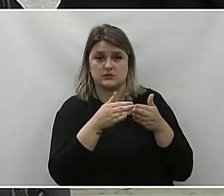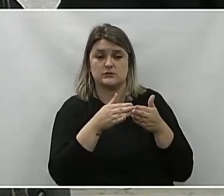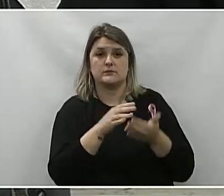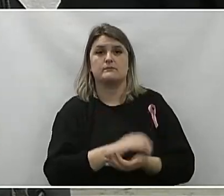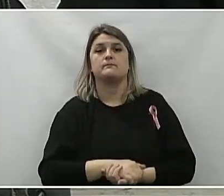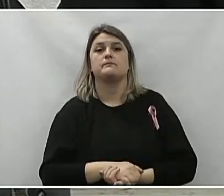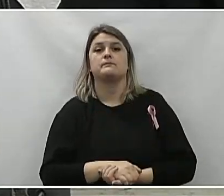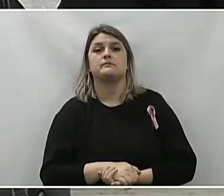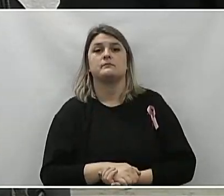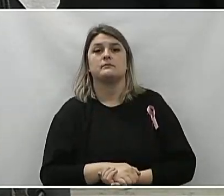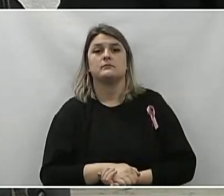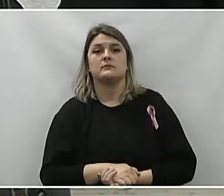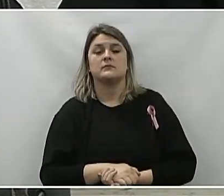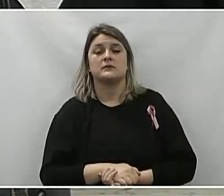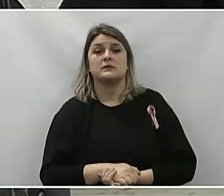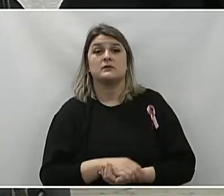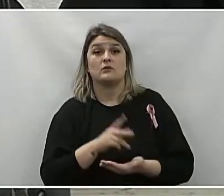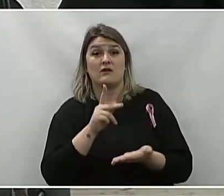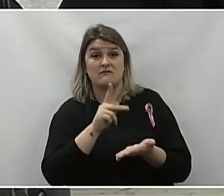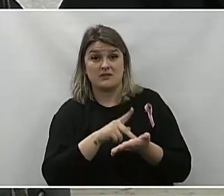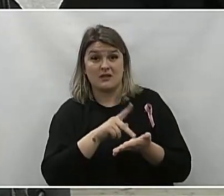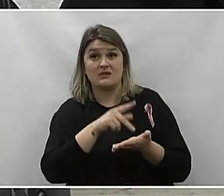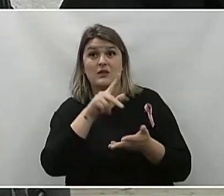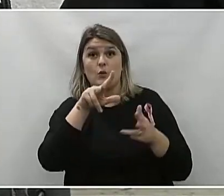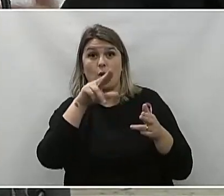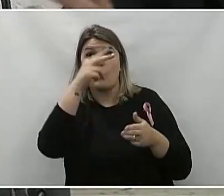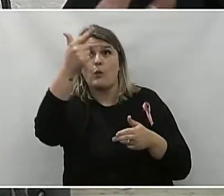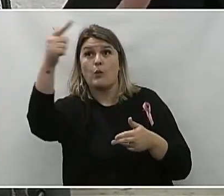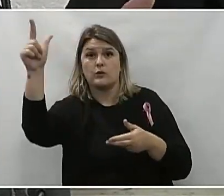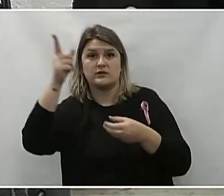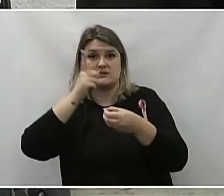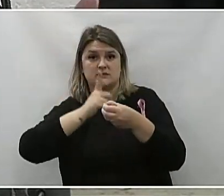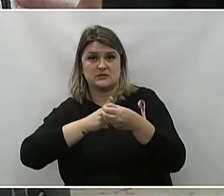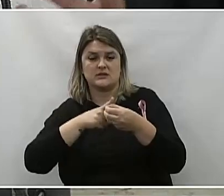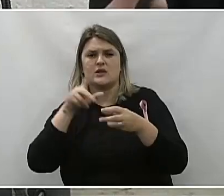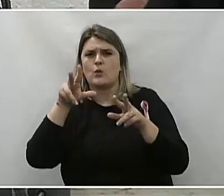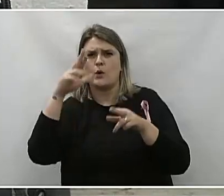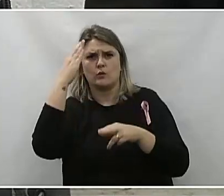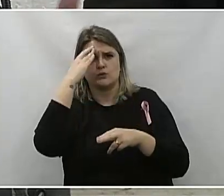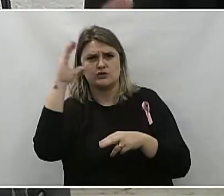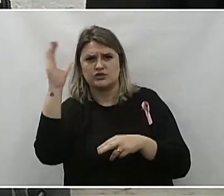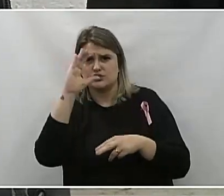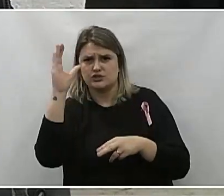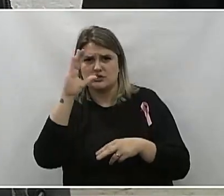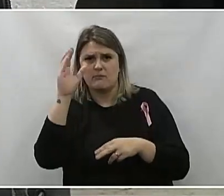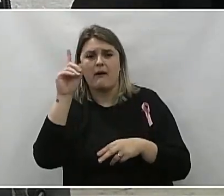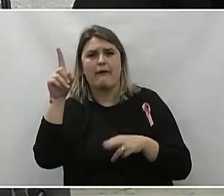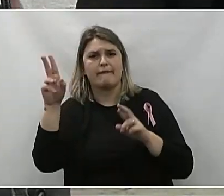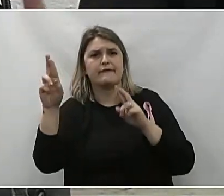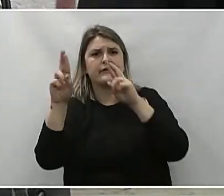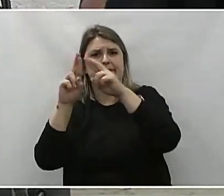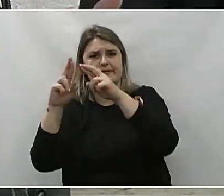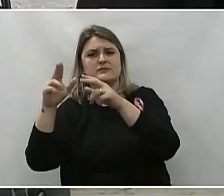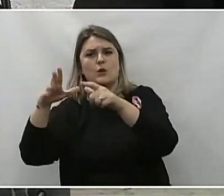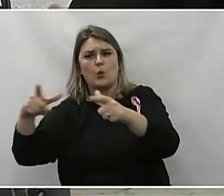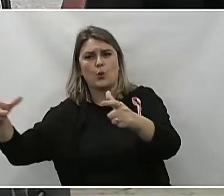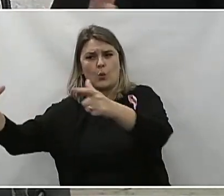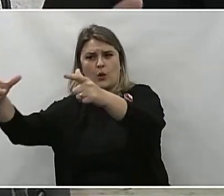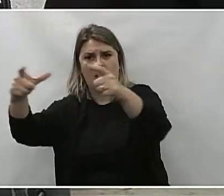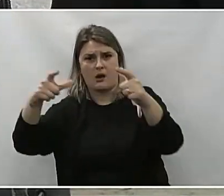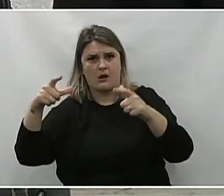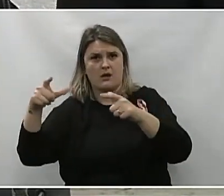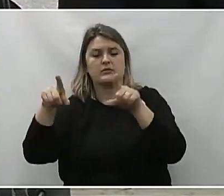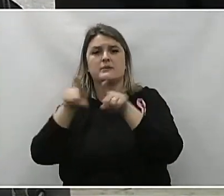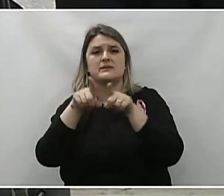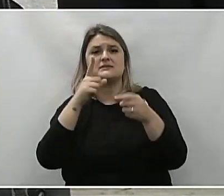essas ditas que com a realidade de outros municípios assim como Curitiba que é uma referência de parques enfim outras